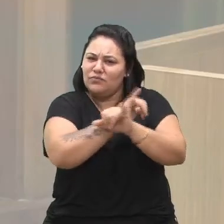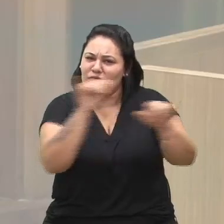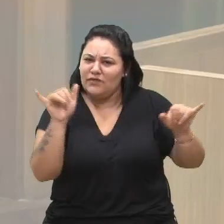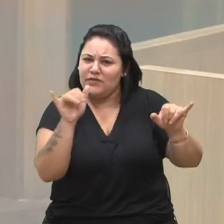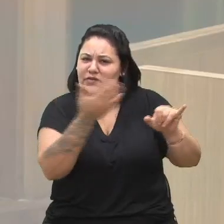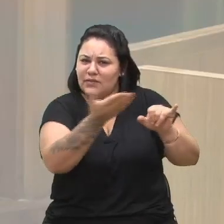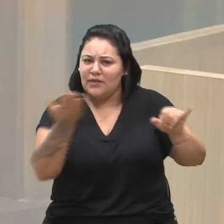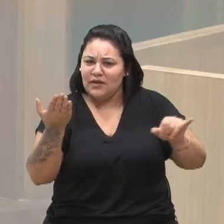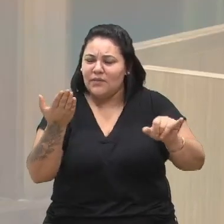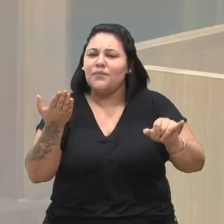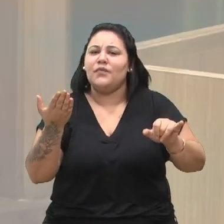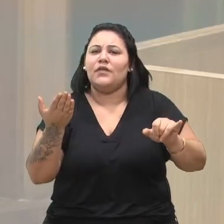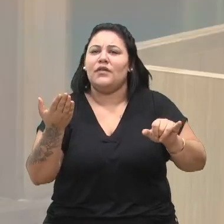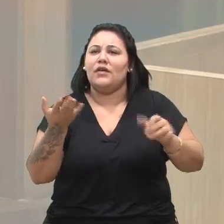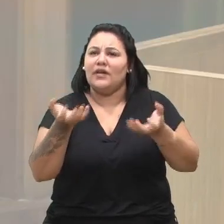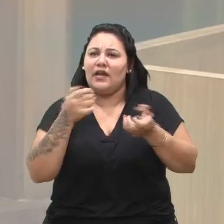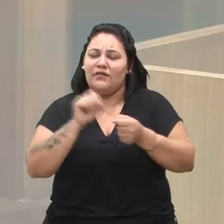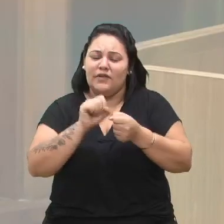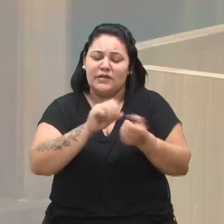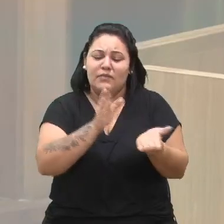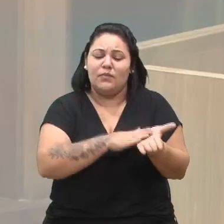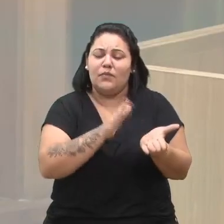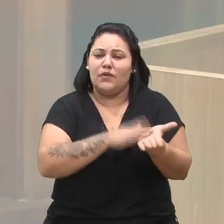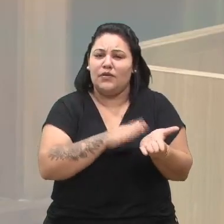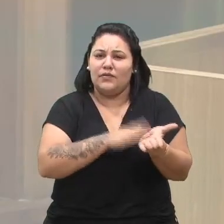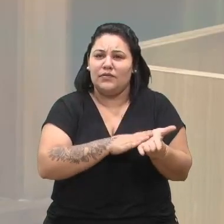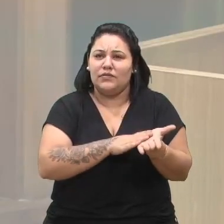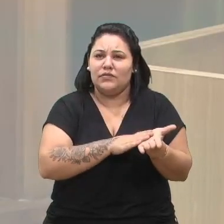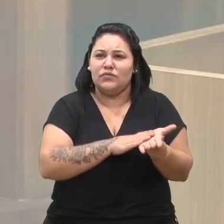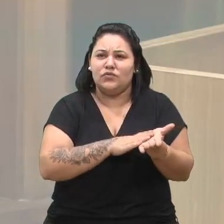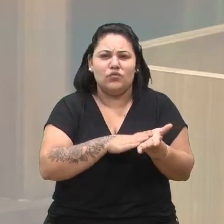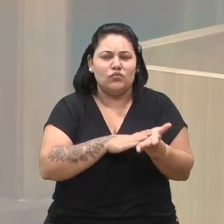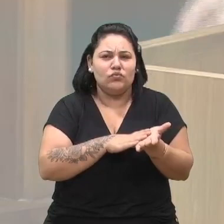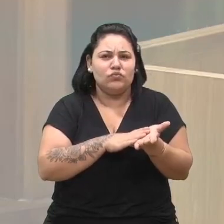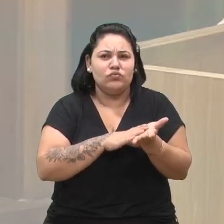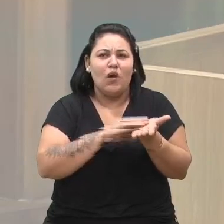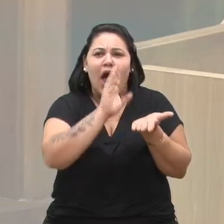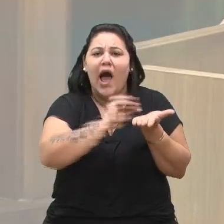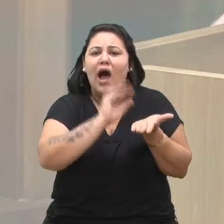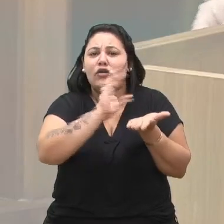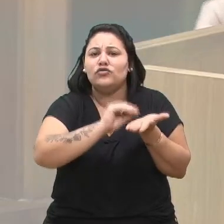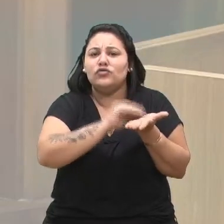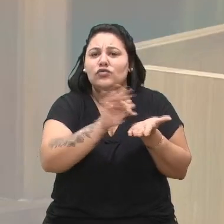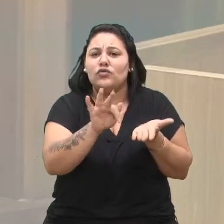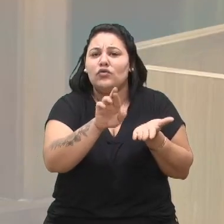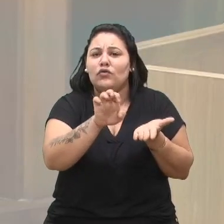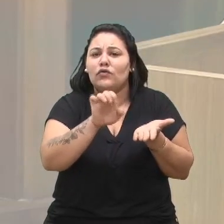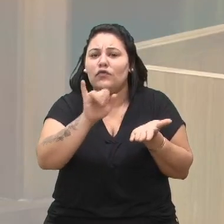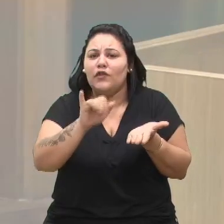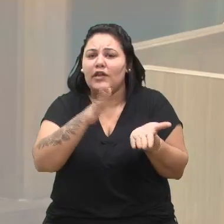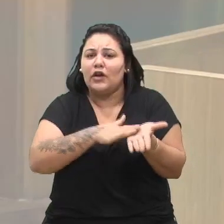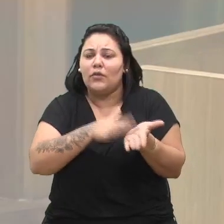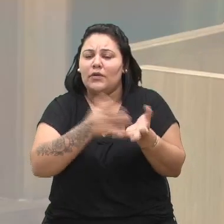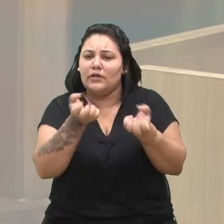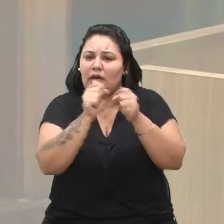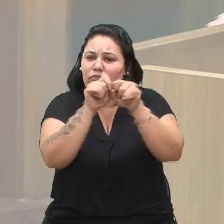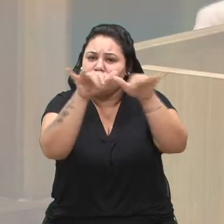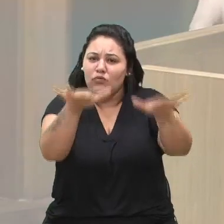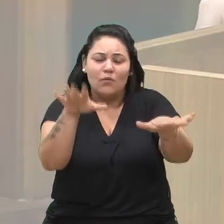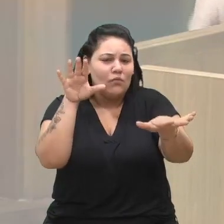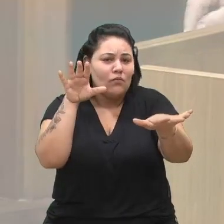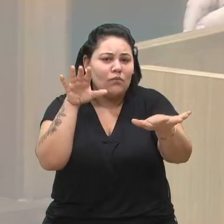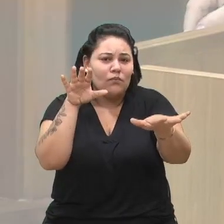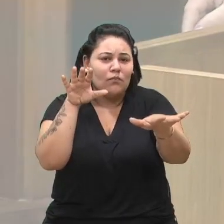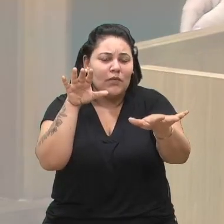nós, eu quero fazer essa cobrança pública de um áudio que o Frei Jaime tem cobrado nós. Eu quero compartilhar com todos os vereadores, Tati, a senhora enquanto líder